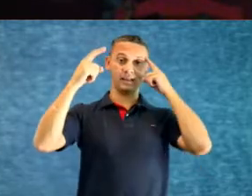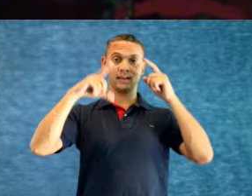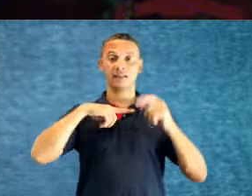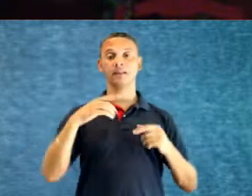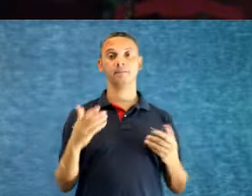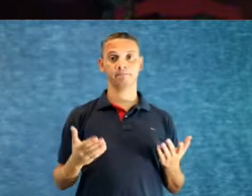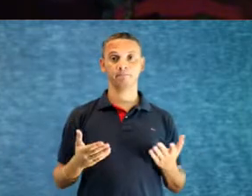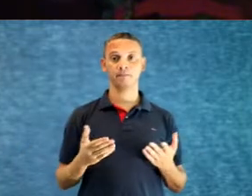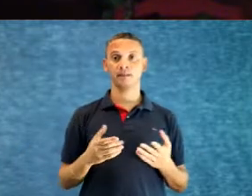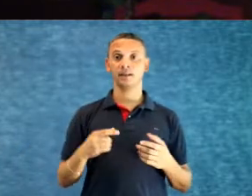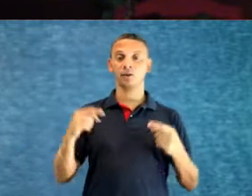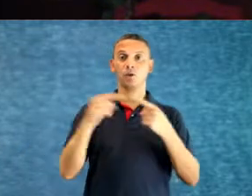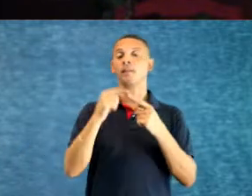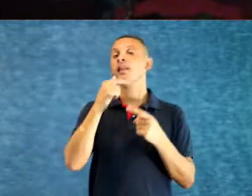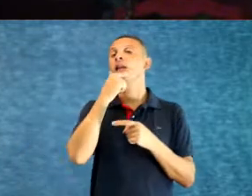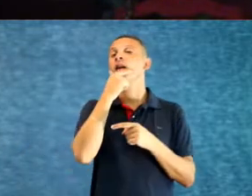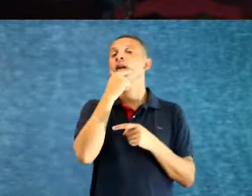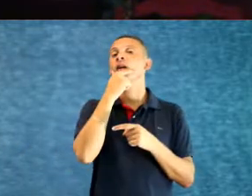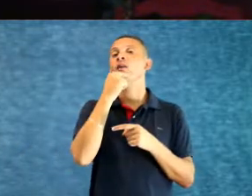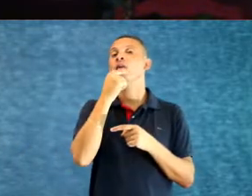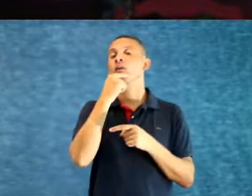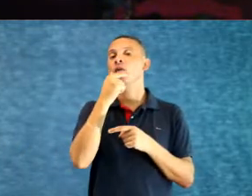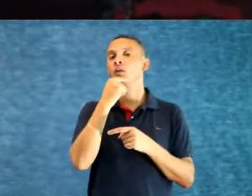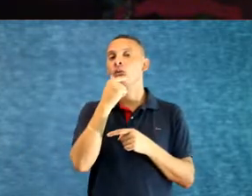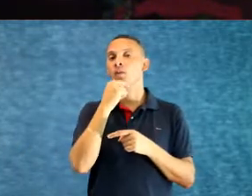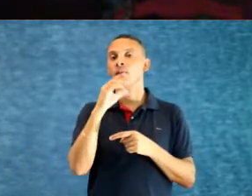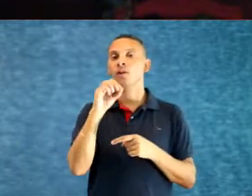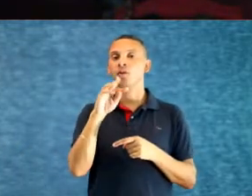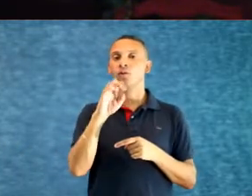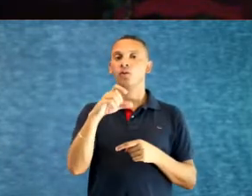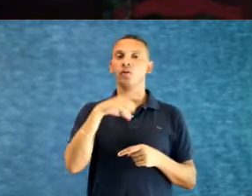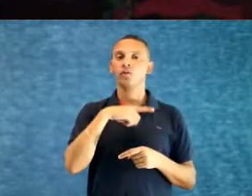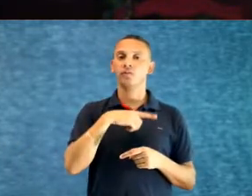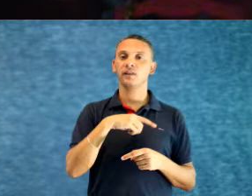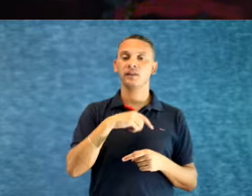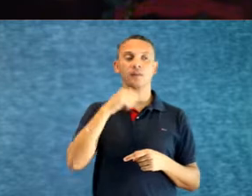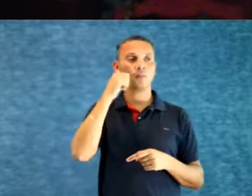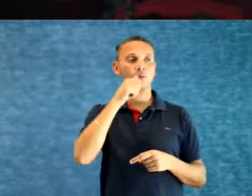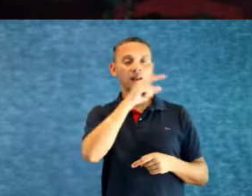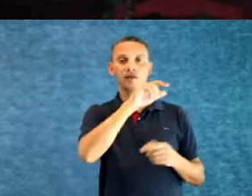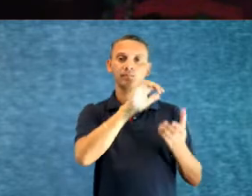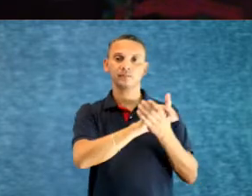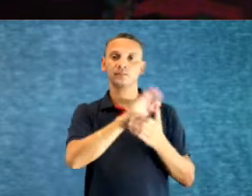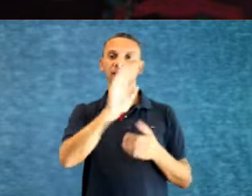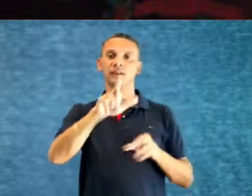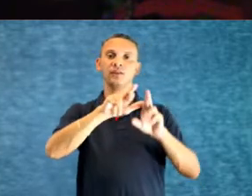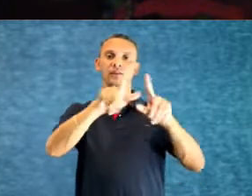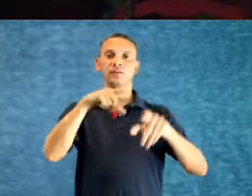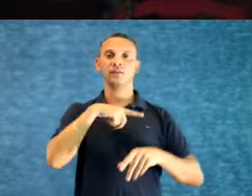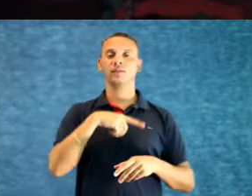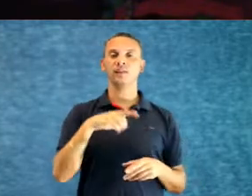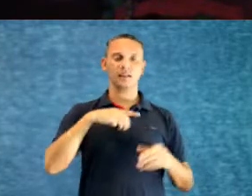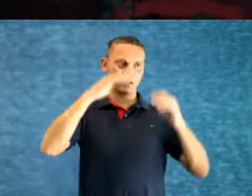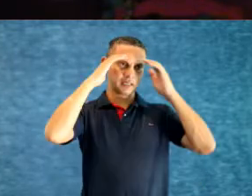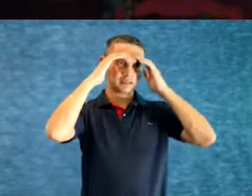sua fala e na sua explicação, na sua explanação, eu consigo imaginar tudo isso. Que bom. Entendeu? Eu